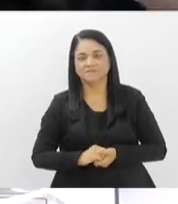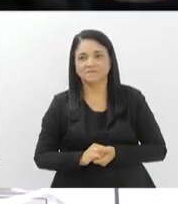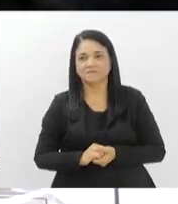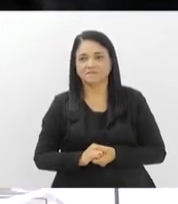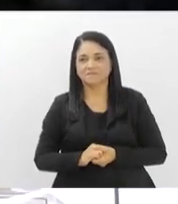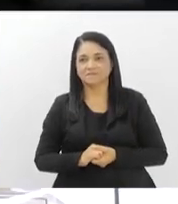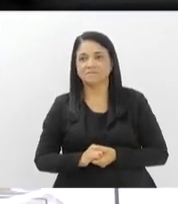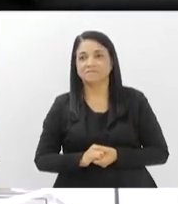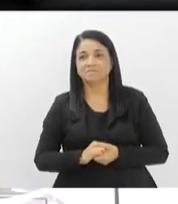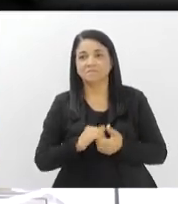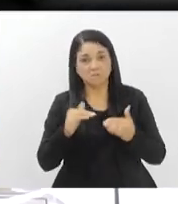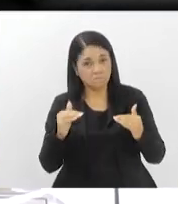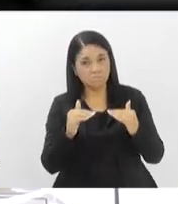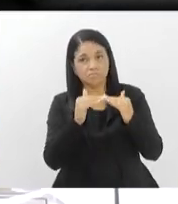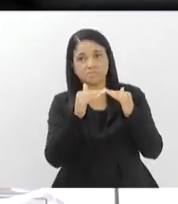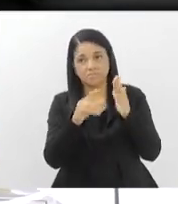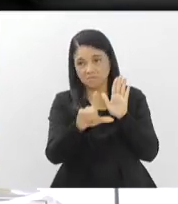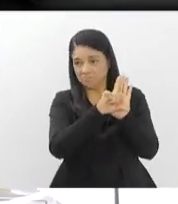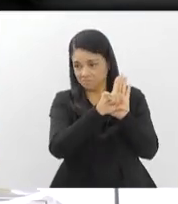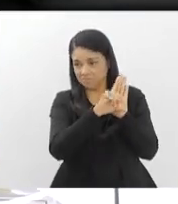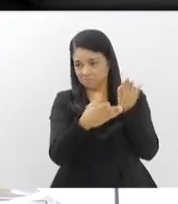Pela legalidade, né, meu